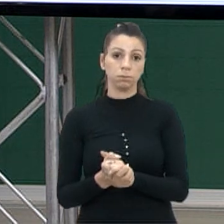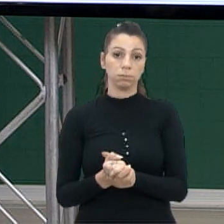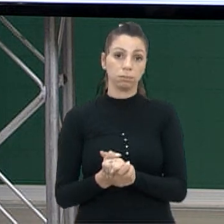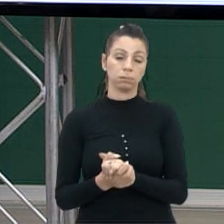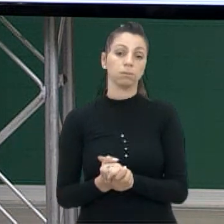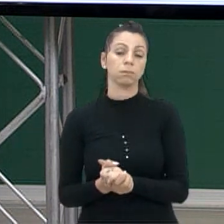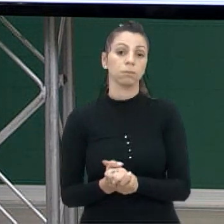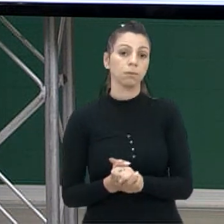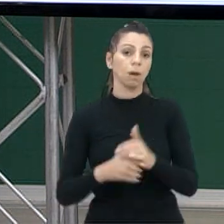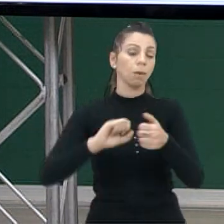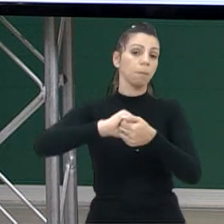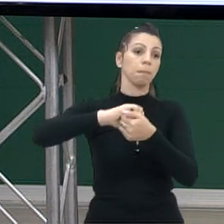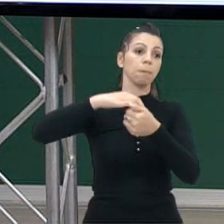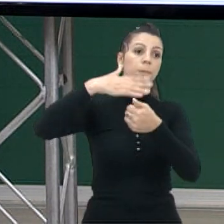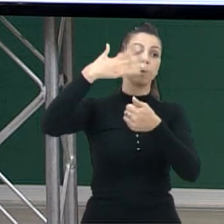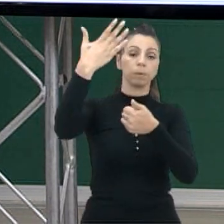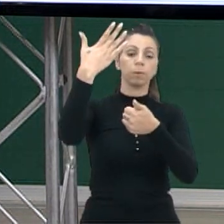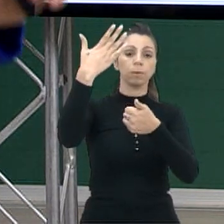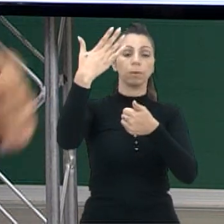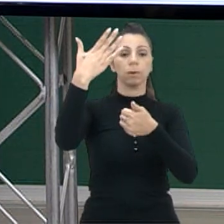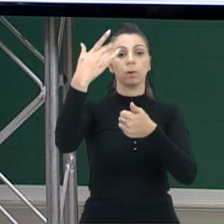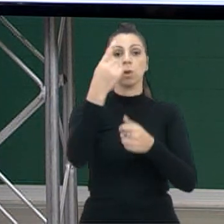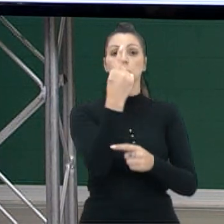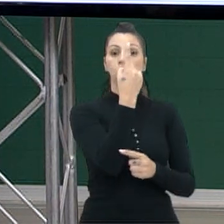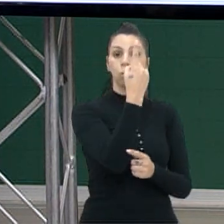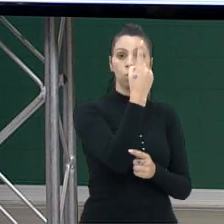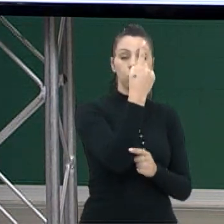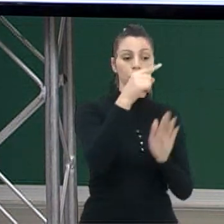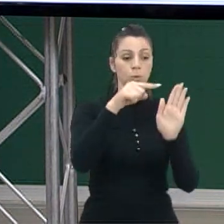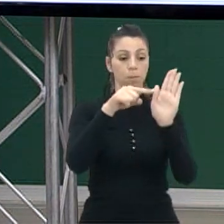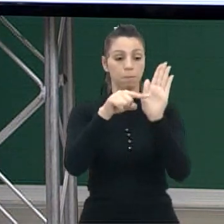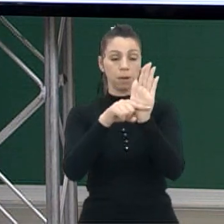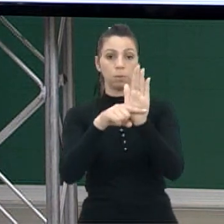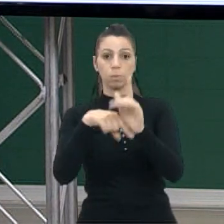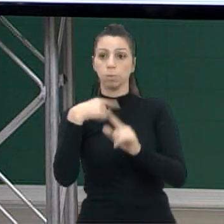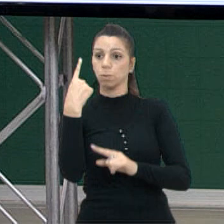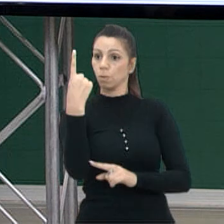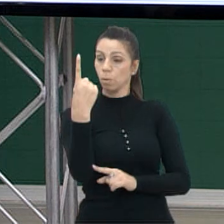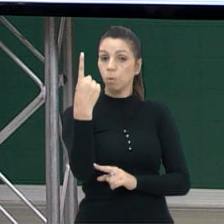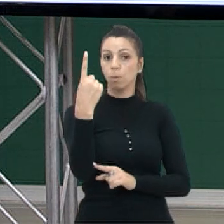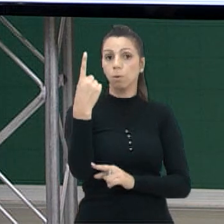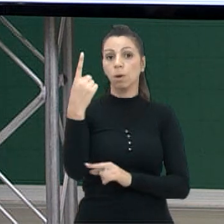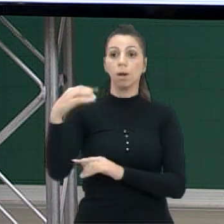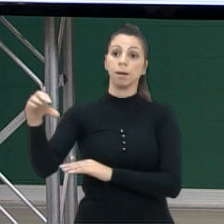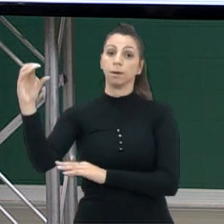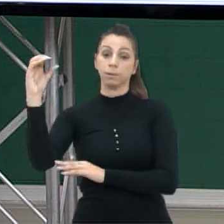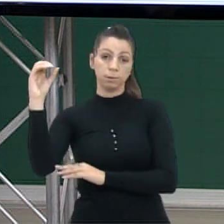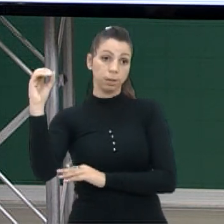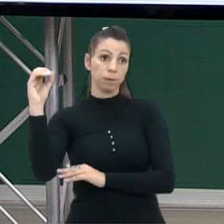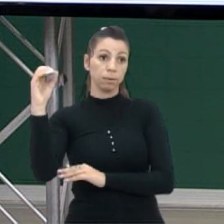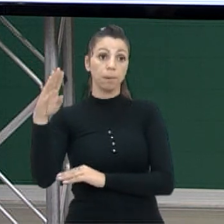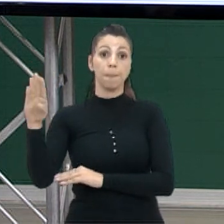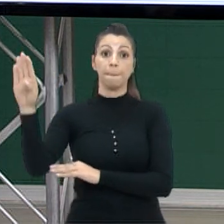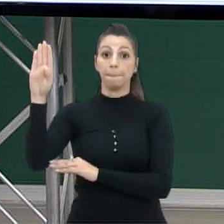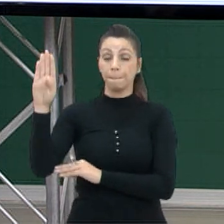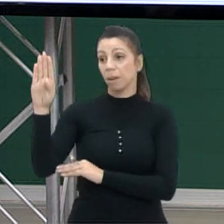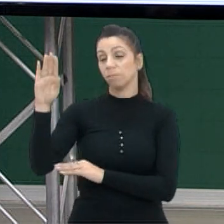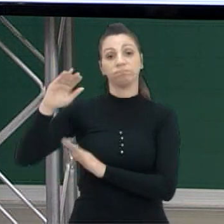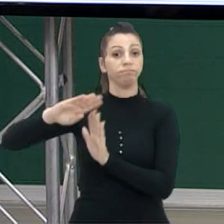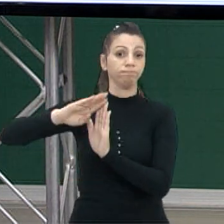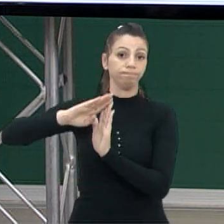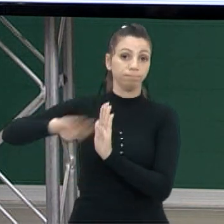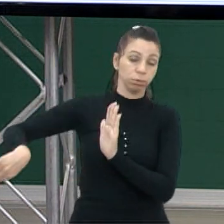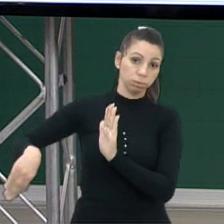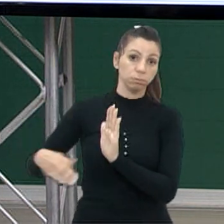potência aqui, o que você vai ter? 1 menos 1 é expoente zero. b elevado a zero é igual a 1. Então esse b não precisa aparecer. Resposta,